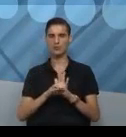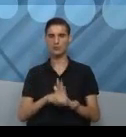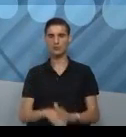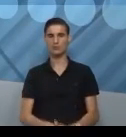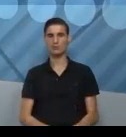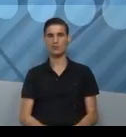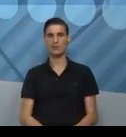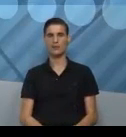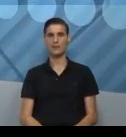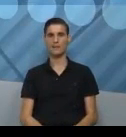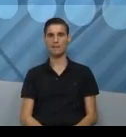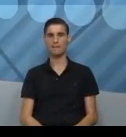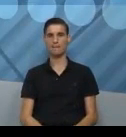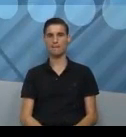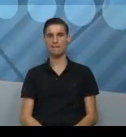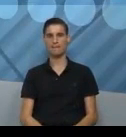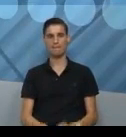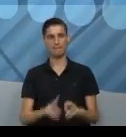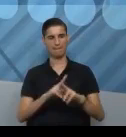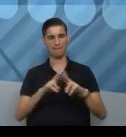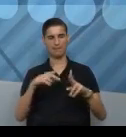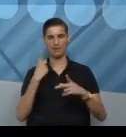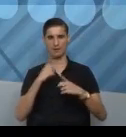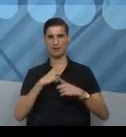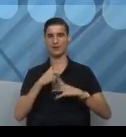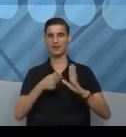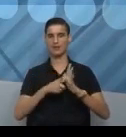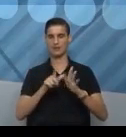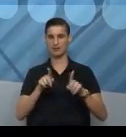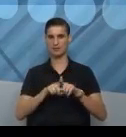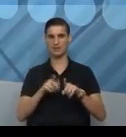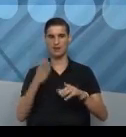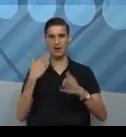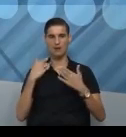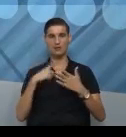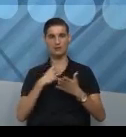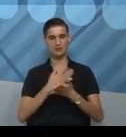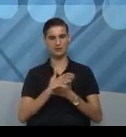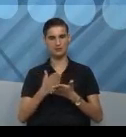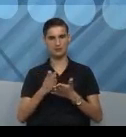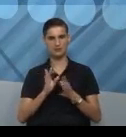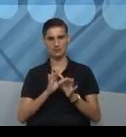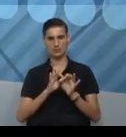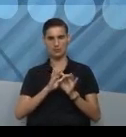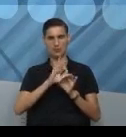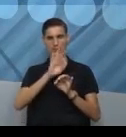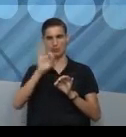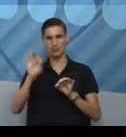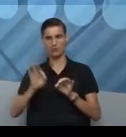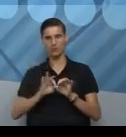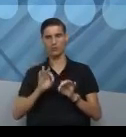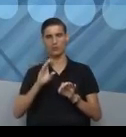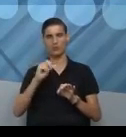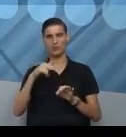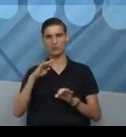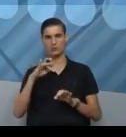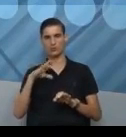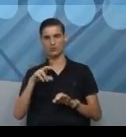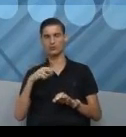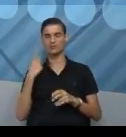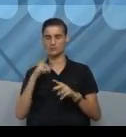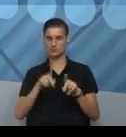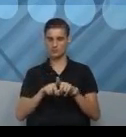hoje. Da mesma forma que nós tínhamos lá na equação do calor as condições iniciais de contorno, agora nós também temos